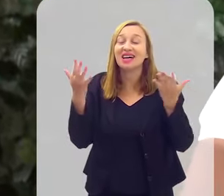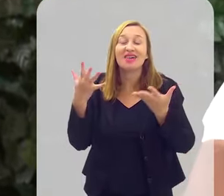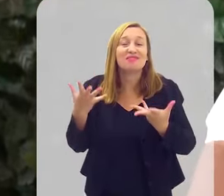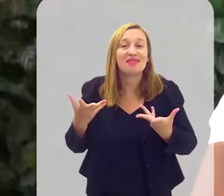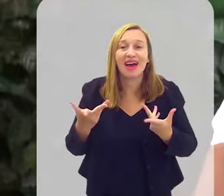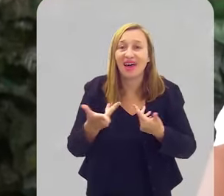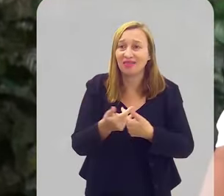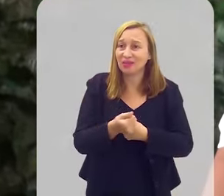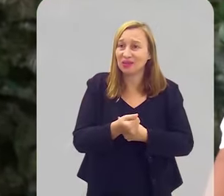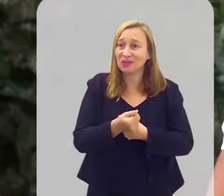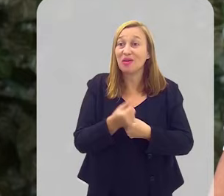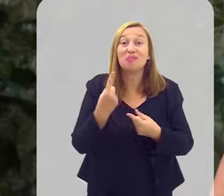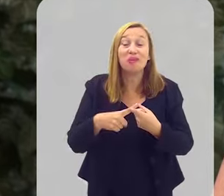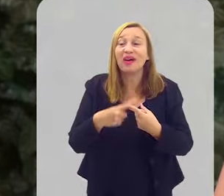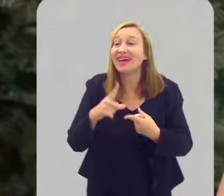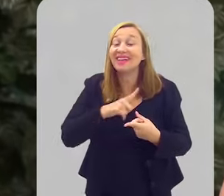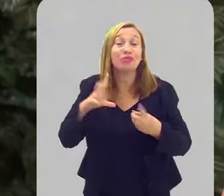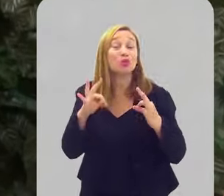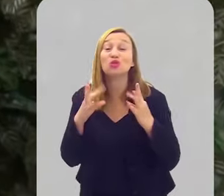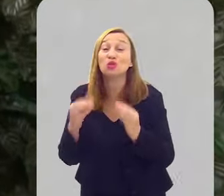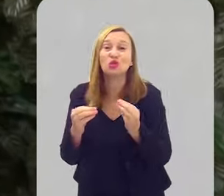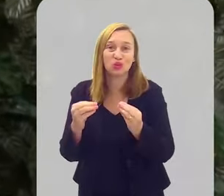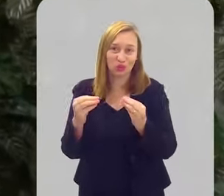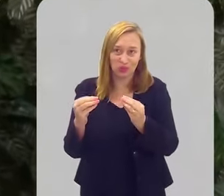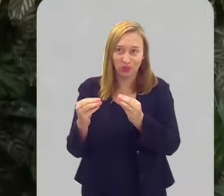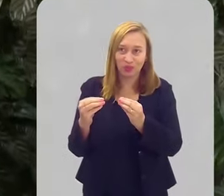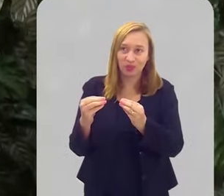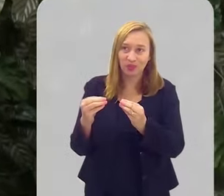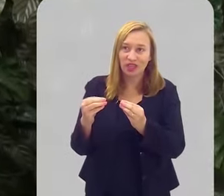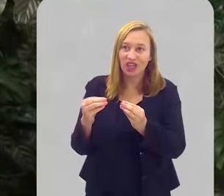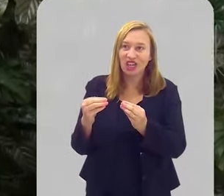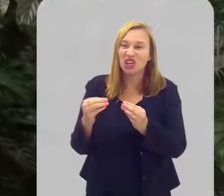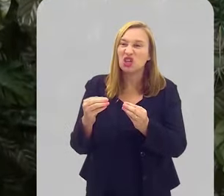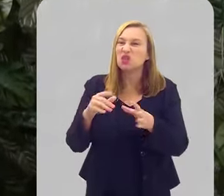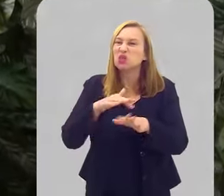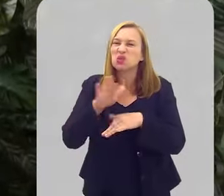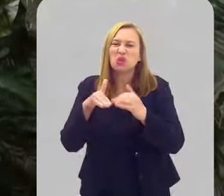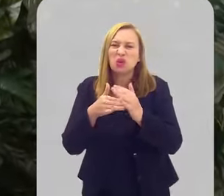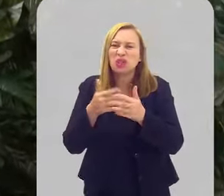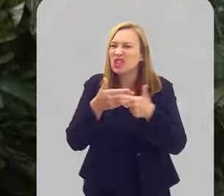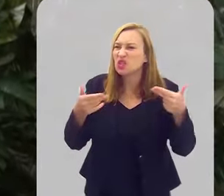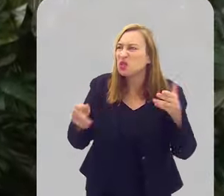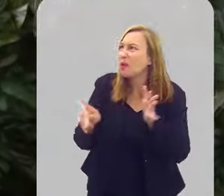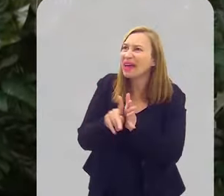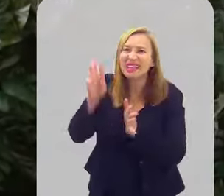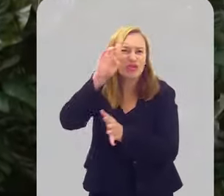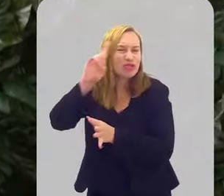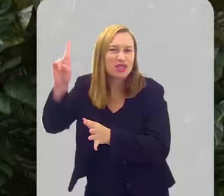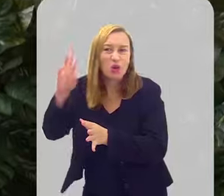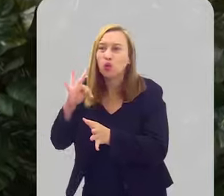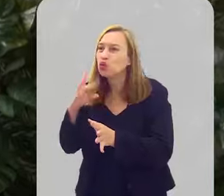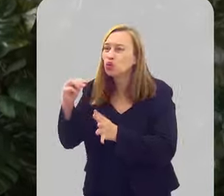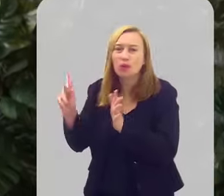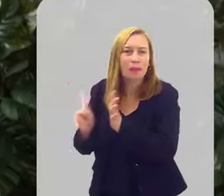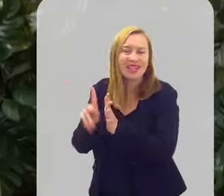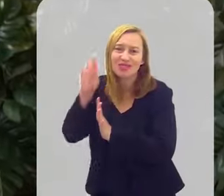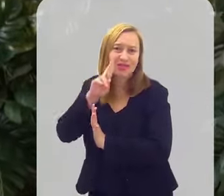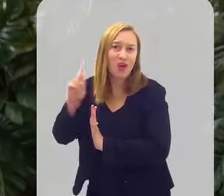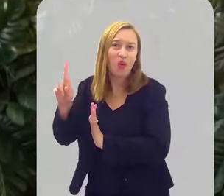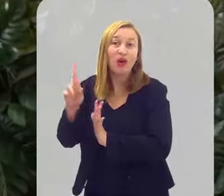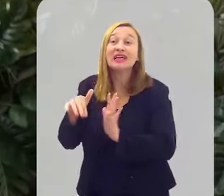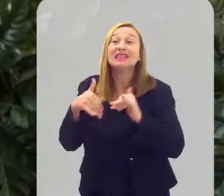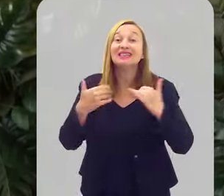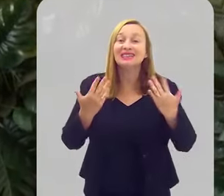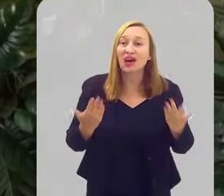é gratificante porque temos tudo nele né porque todas as coisas são para ele né tudo é para